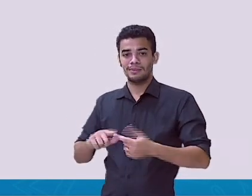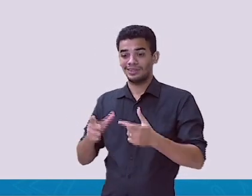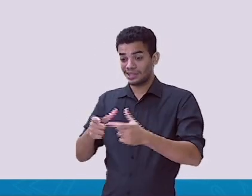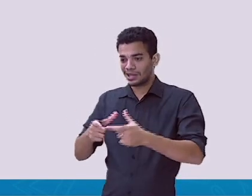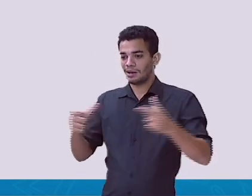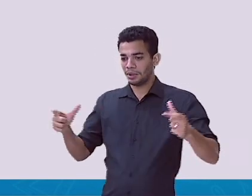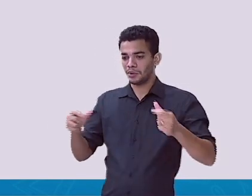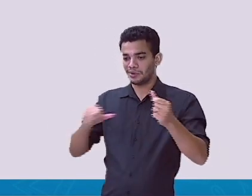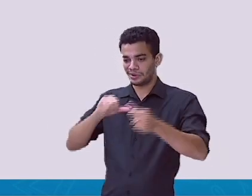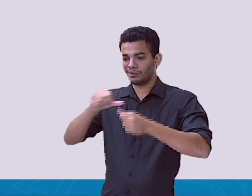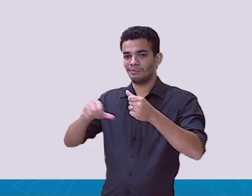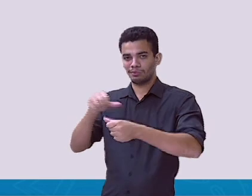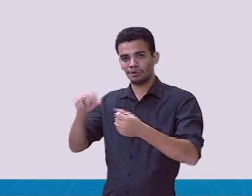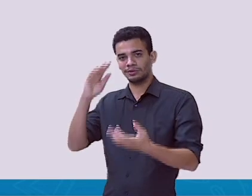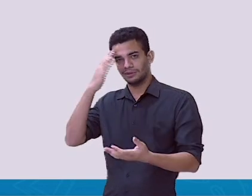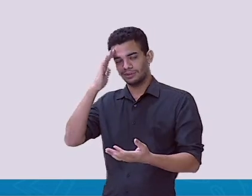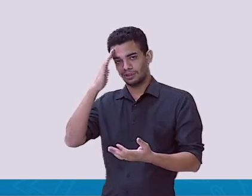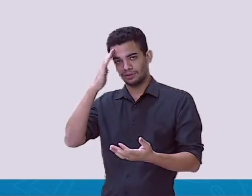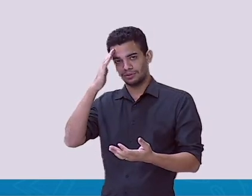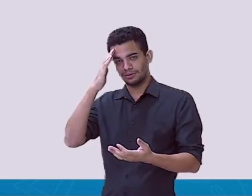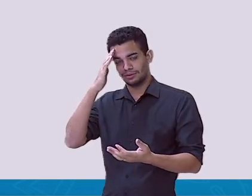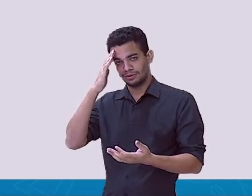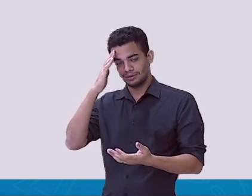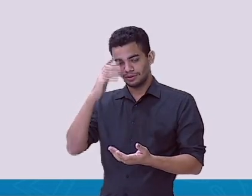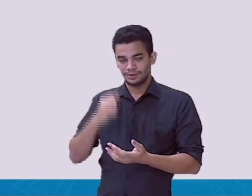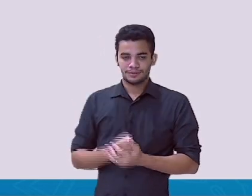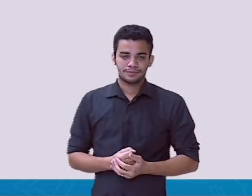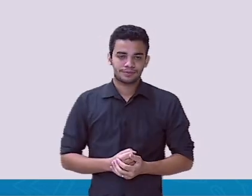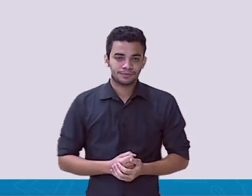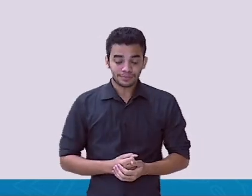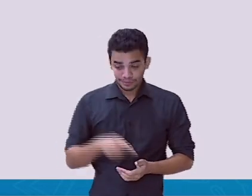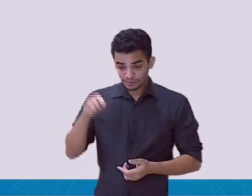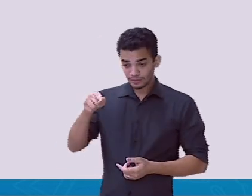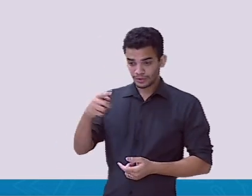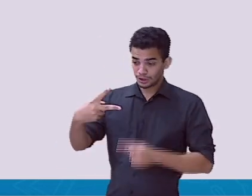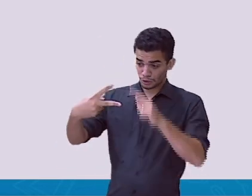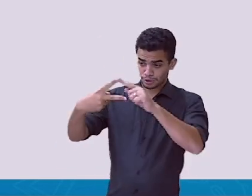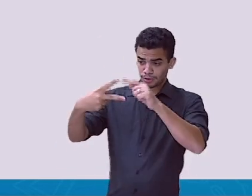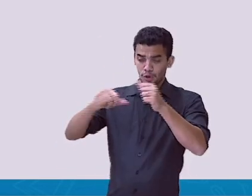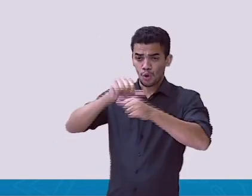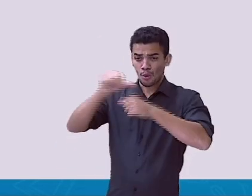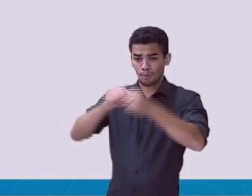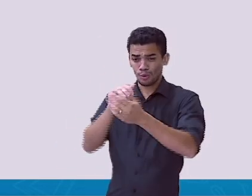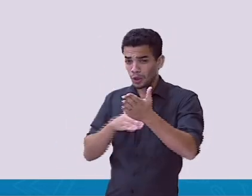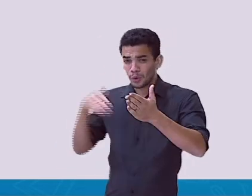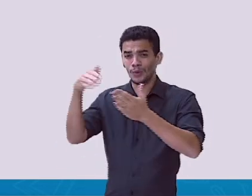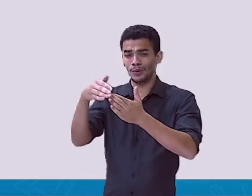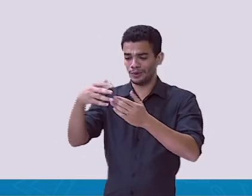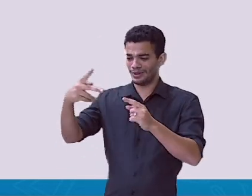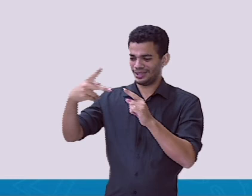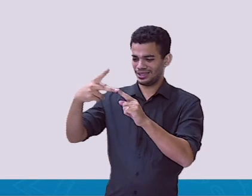Então, olha lá. O holometábolos, eles saem do ovo da forma de larva,